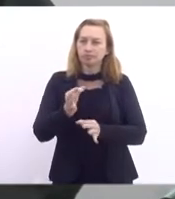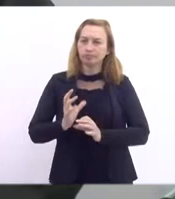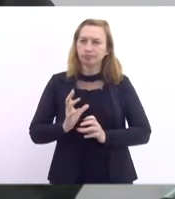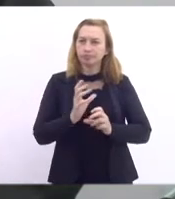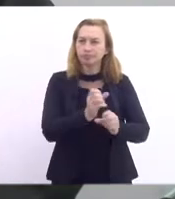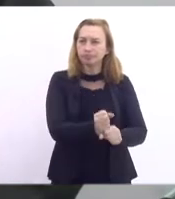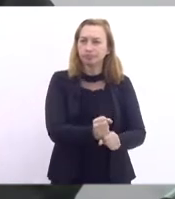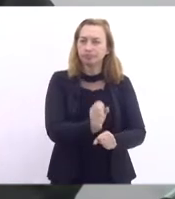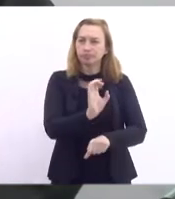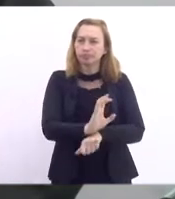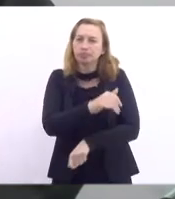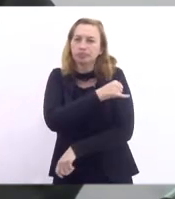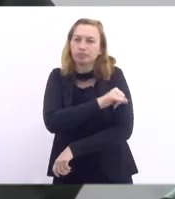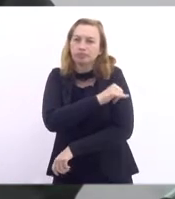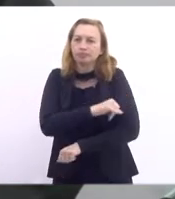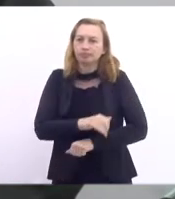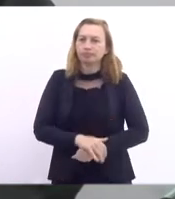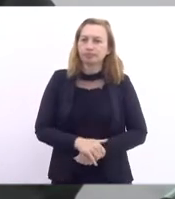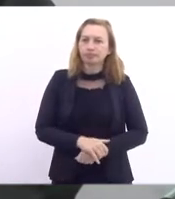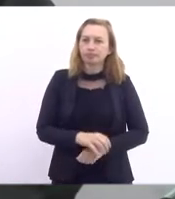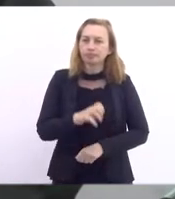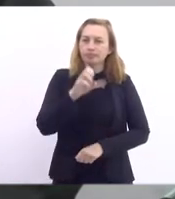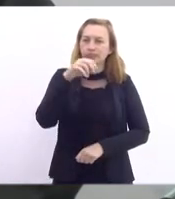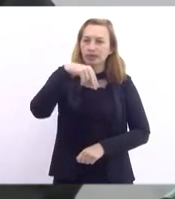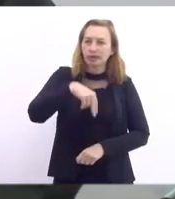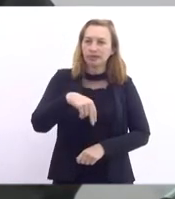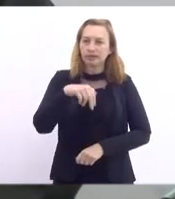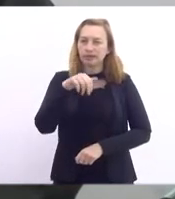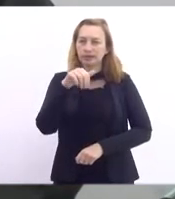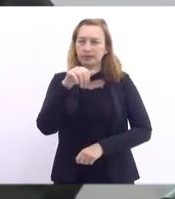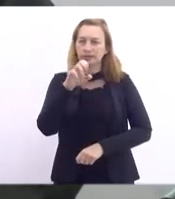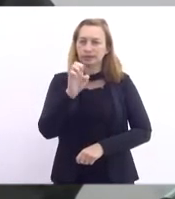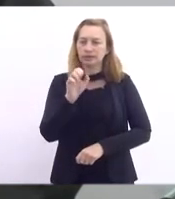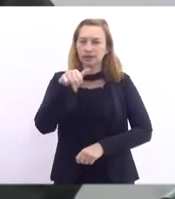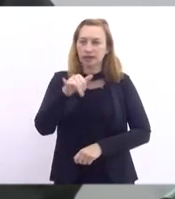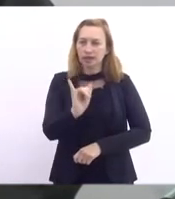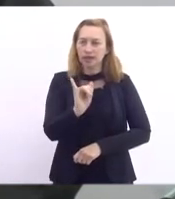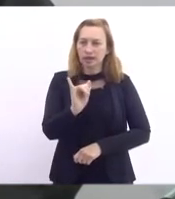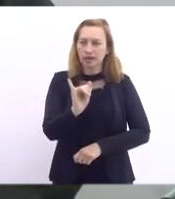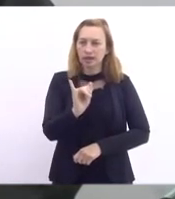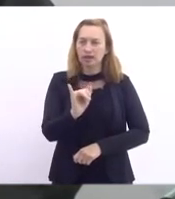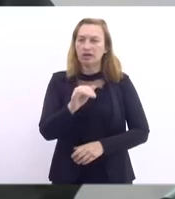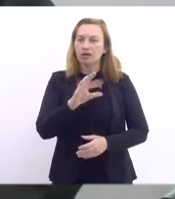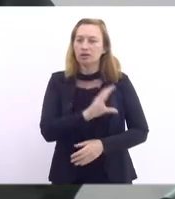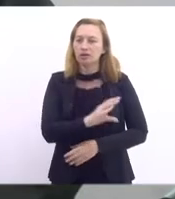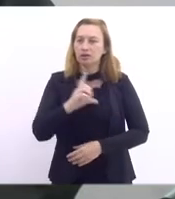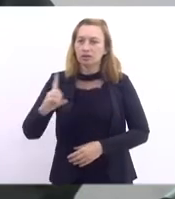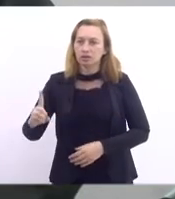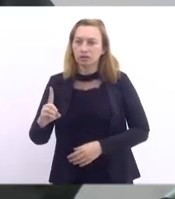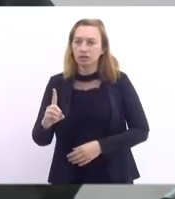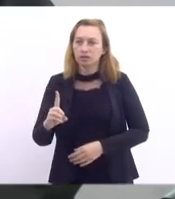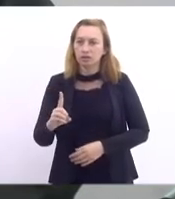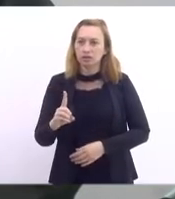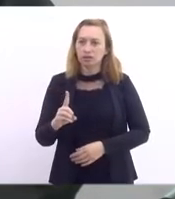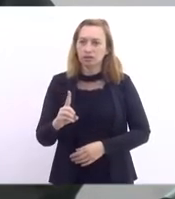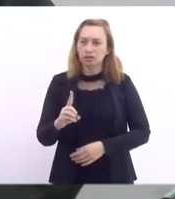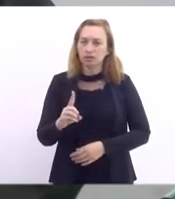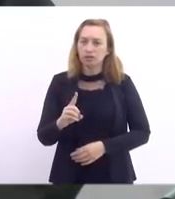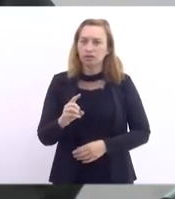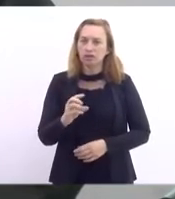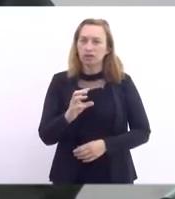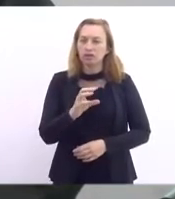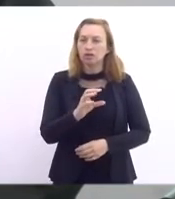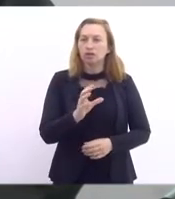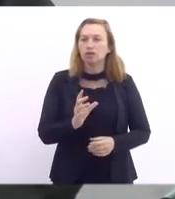Janeiro senhores Ney Ferreira da Silva coordenador de auditoria de contas de governo